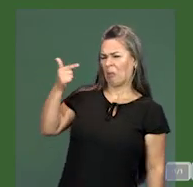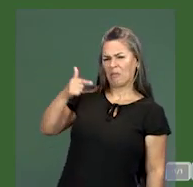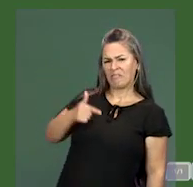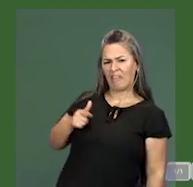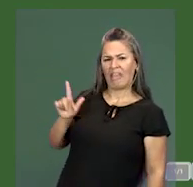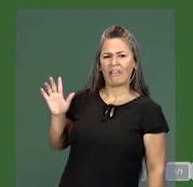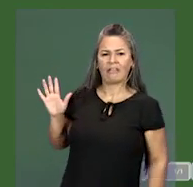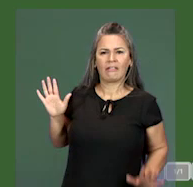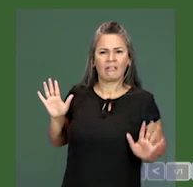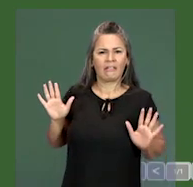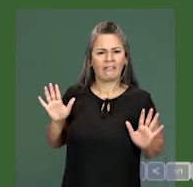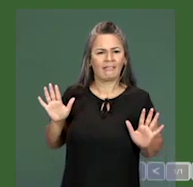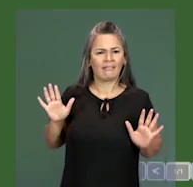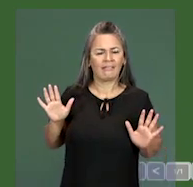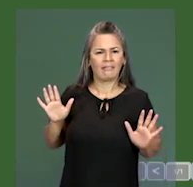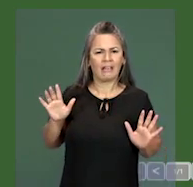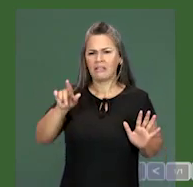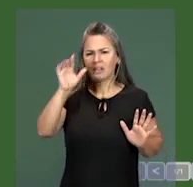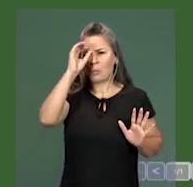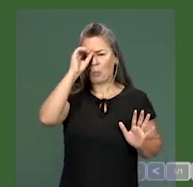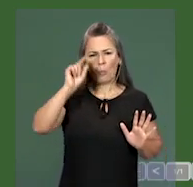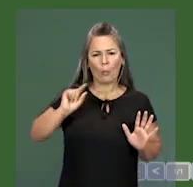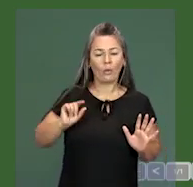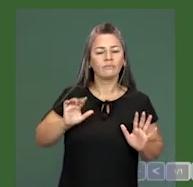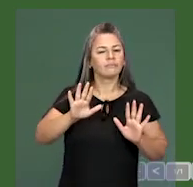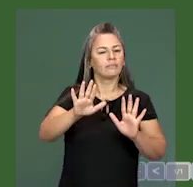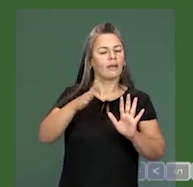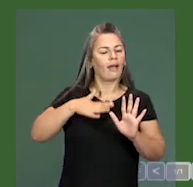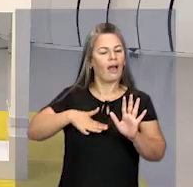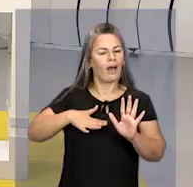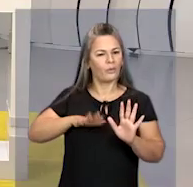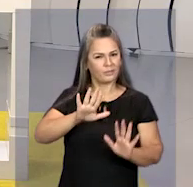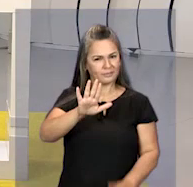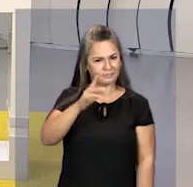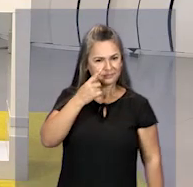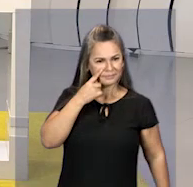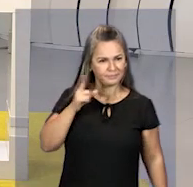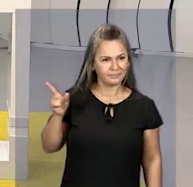provar que eu sei, depois. Mas é o seguinte, eu tenho uma árvore aqui.